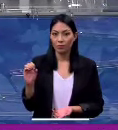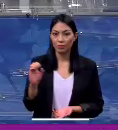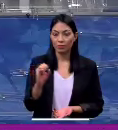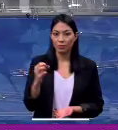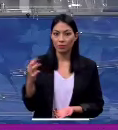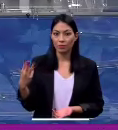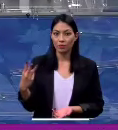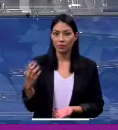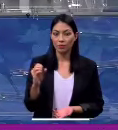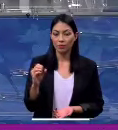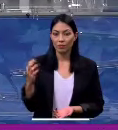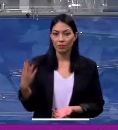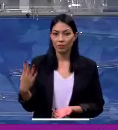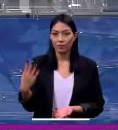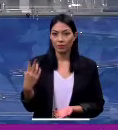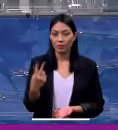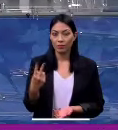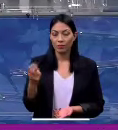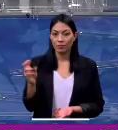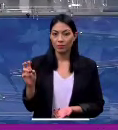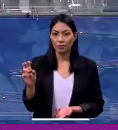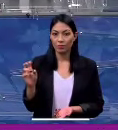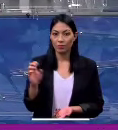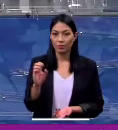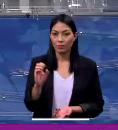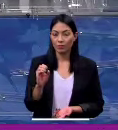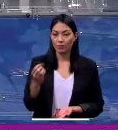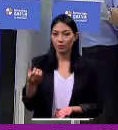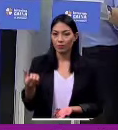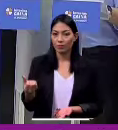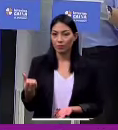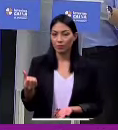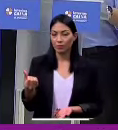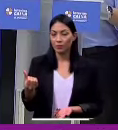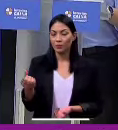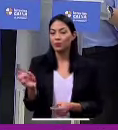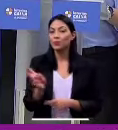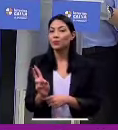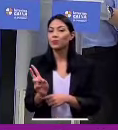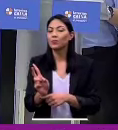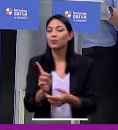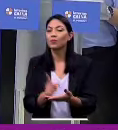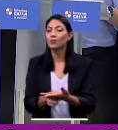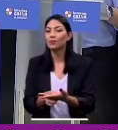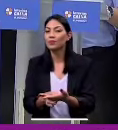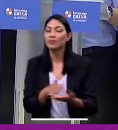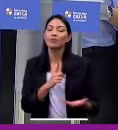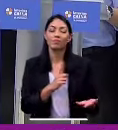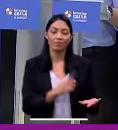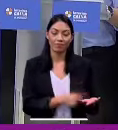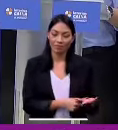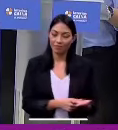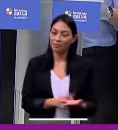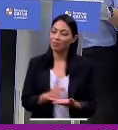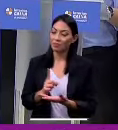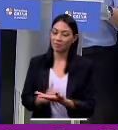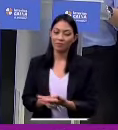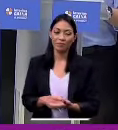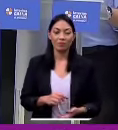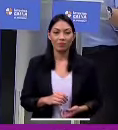07, 10, 03, 04, 25 e 06. Os auditores confirmam? Sim, confirmo.